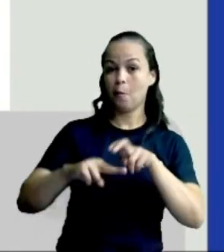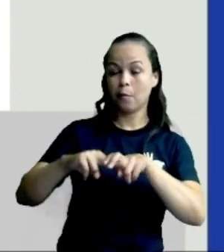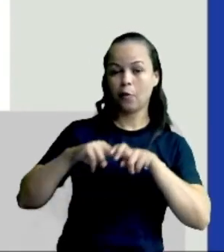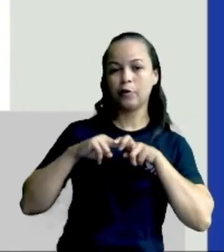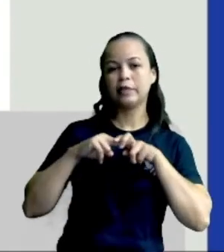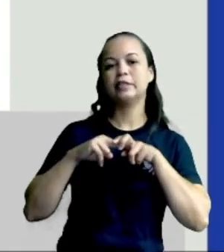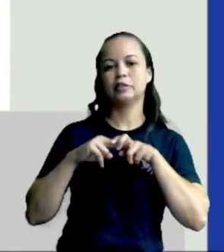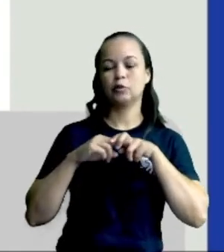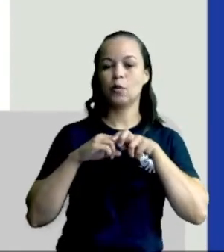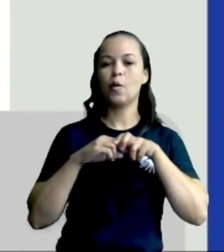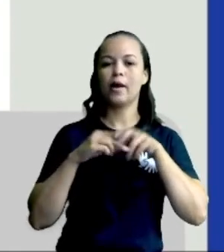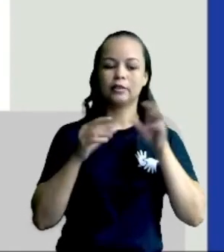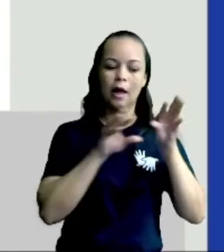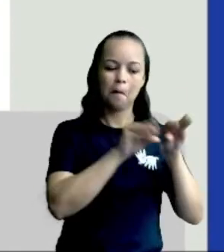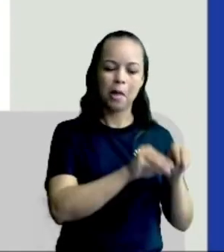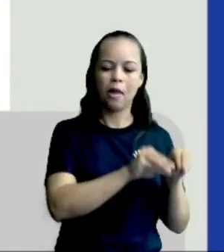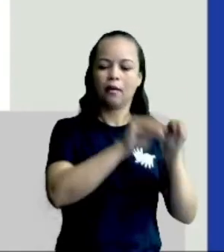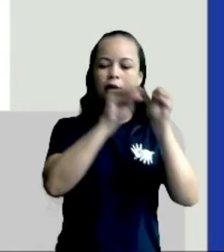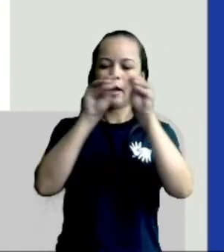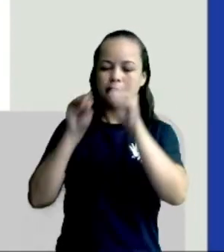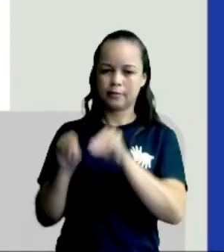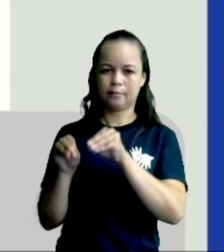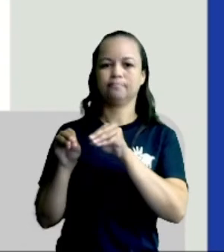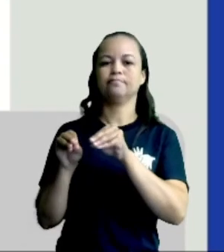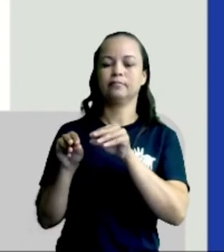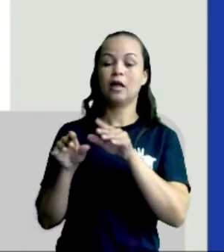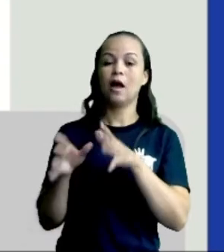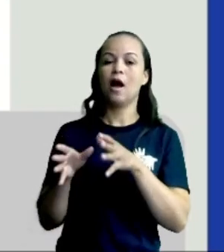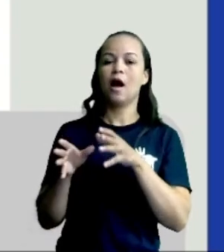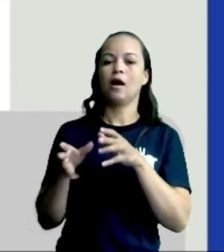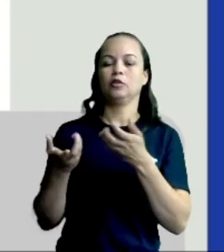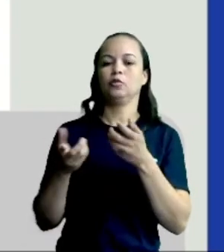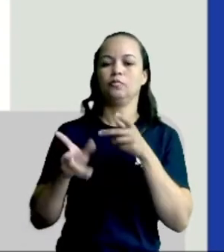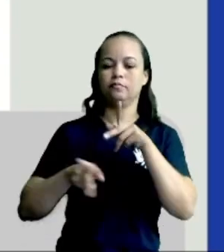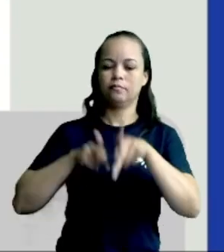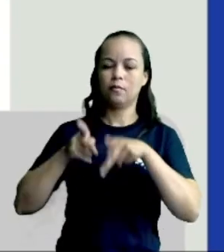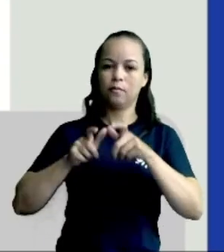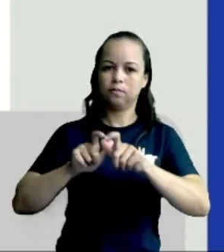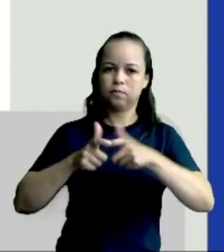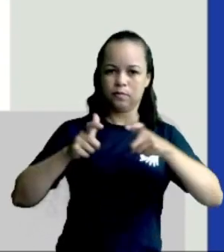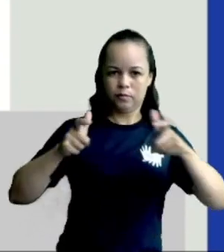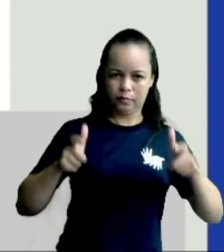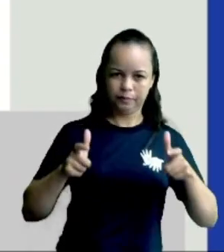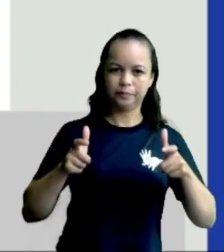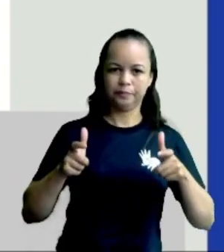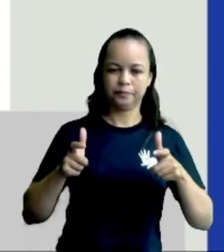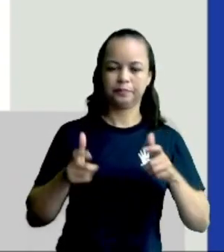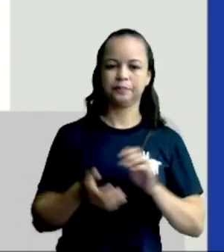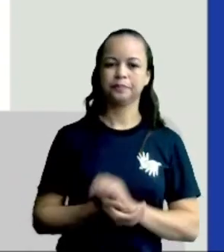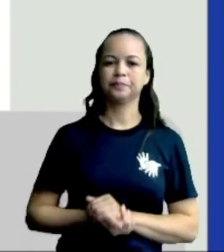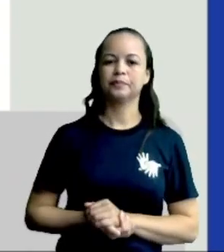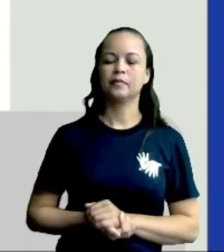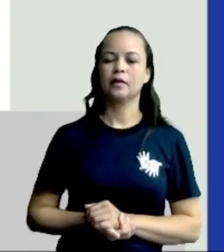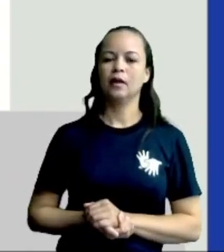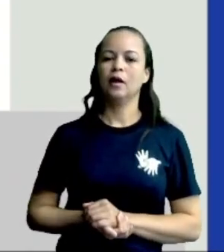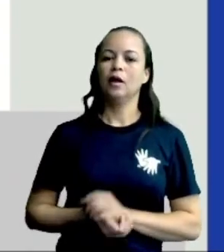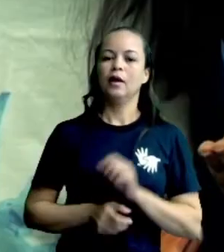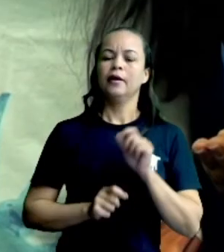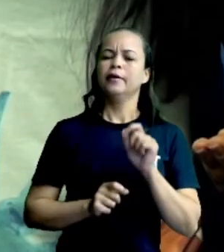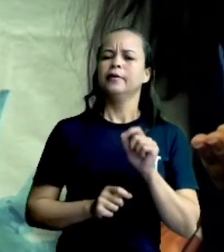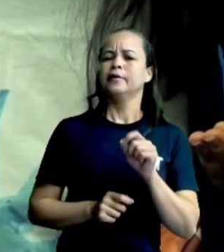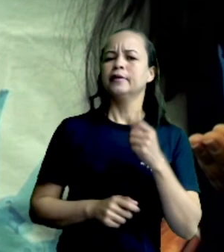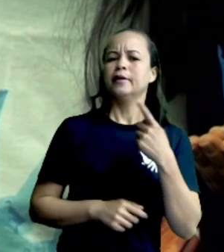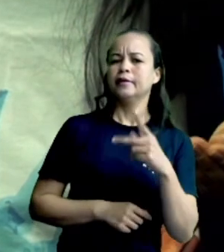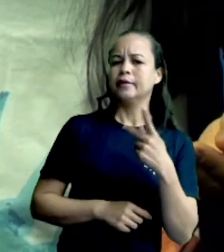essa migração, esse aumento populacional, tá certo, gente? Então, que